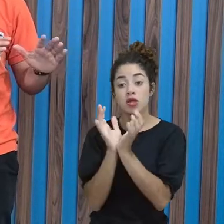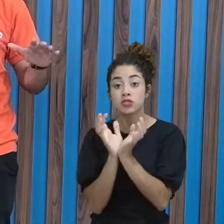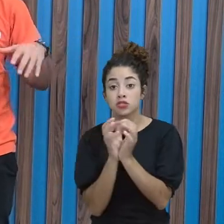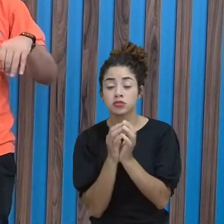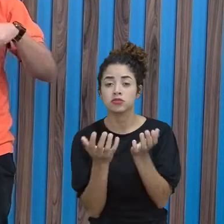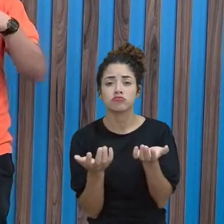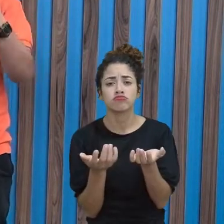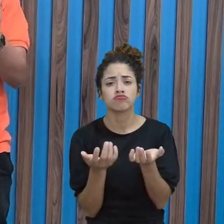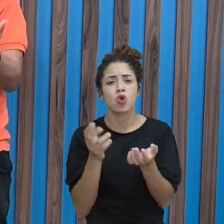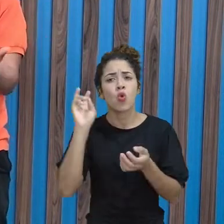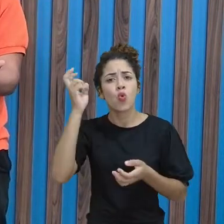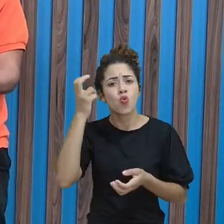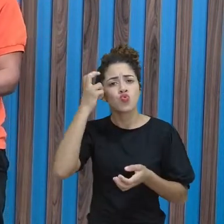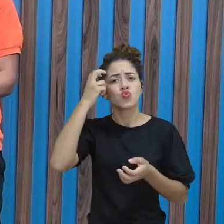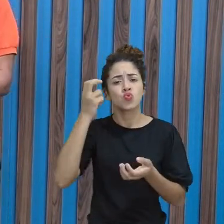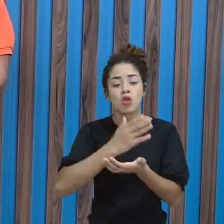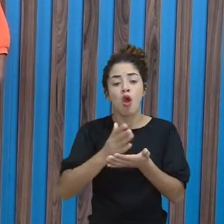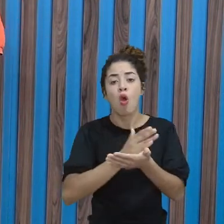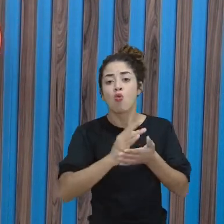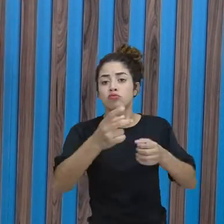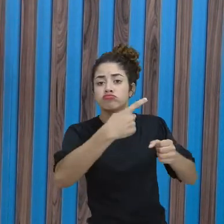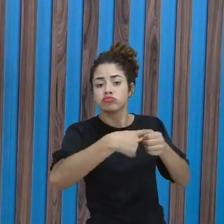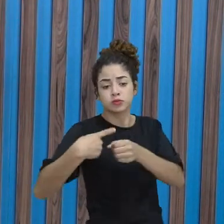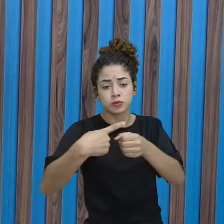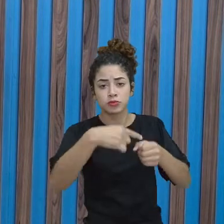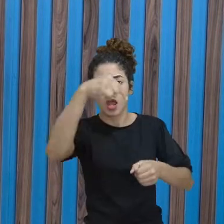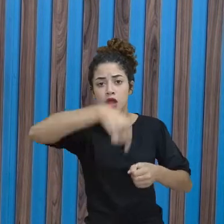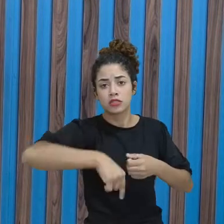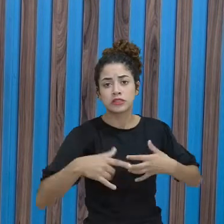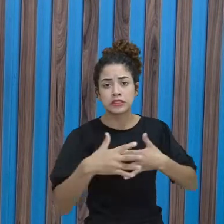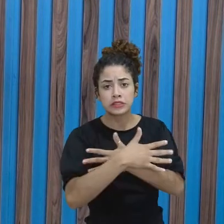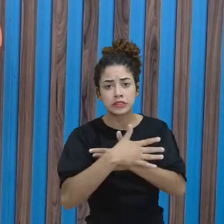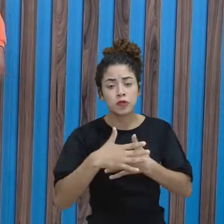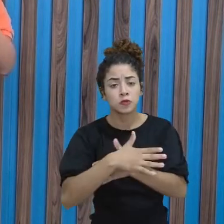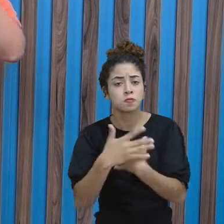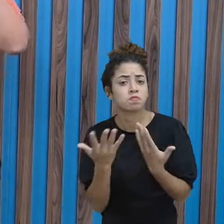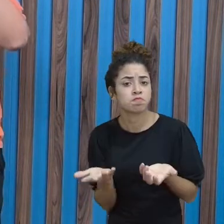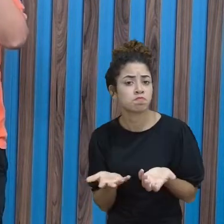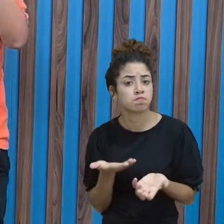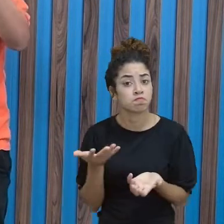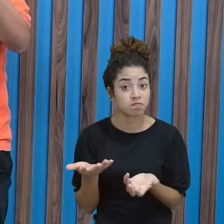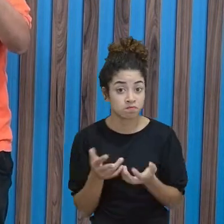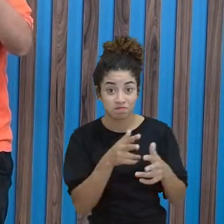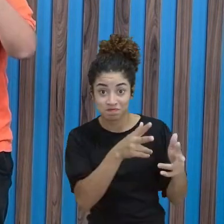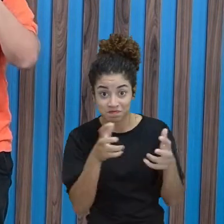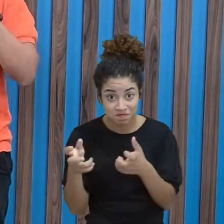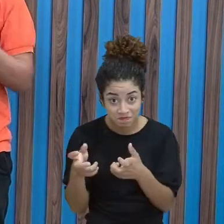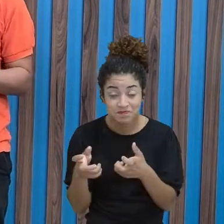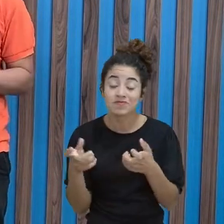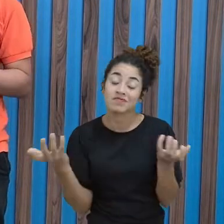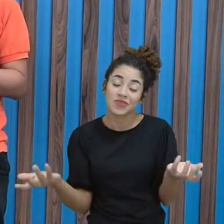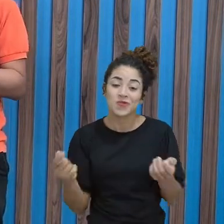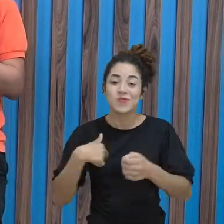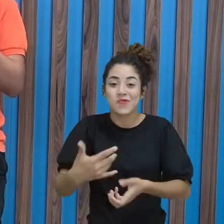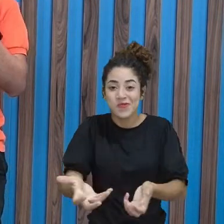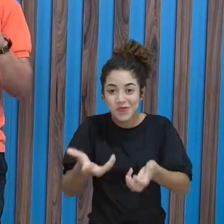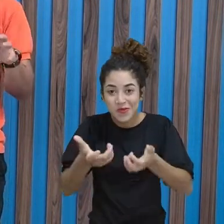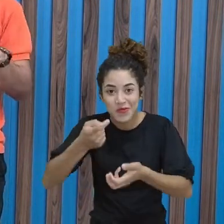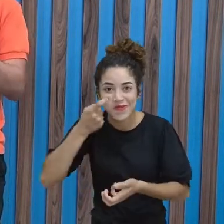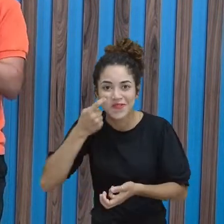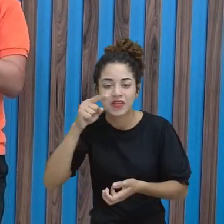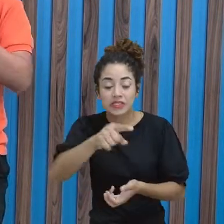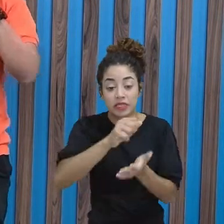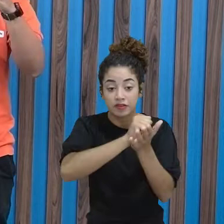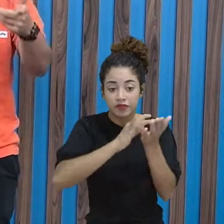recifense e pode olhar para a cultura até de alguns bairros da cidade. Percebem? Então, quero ver essa atividade aí. Vocês